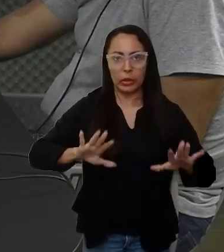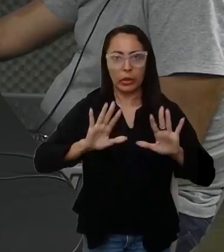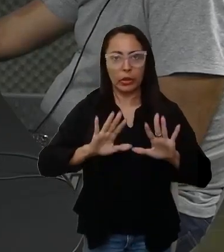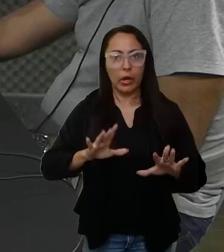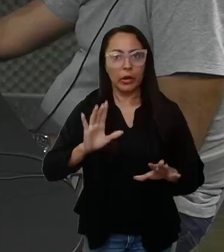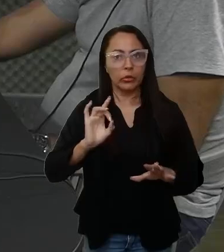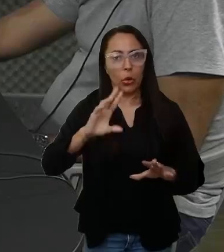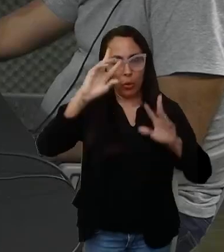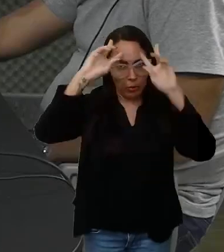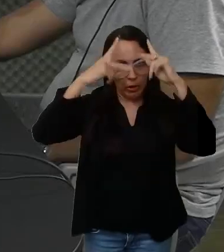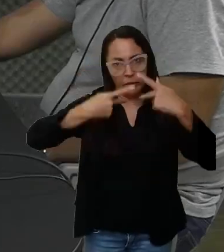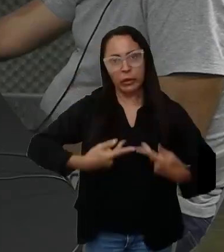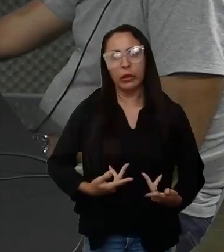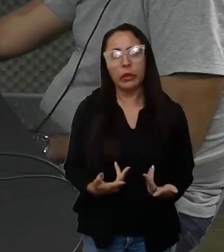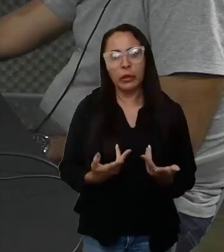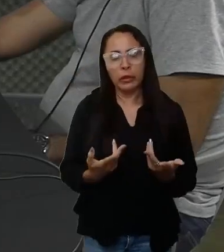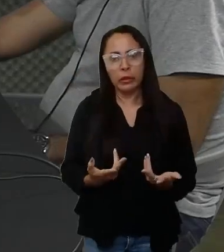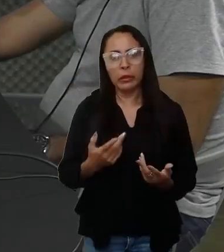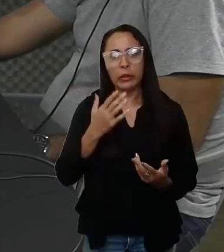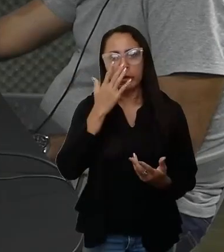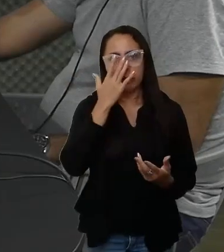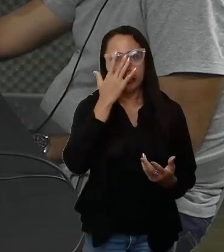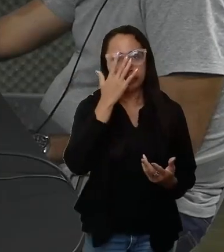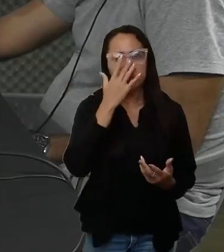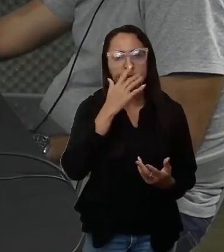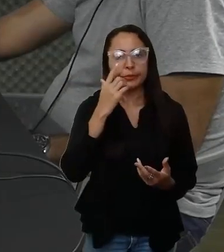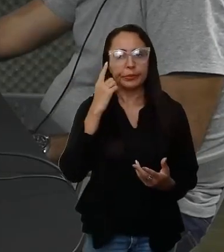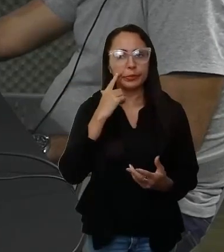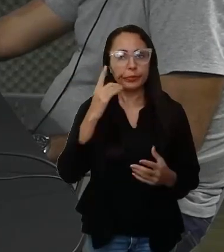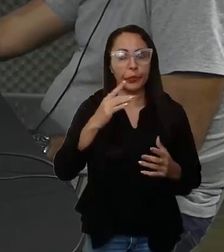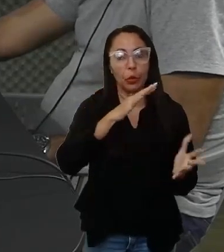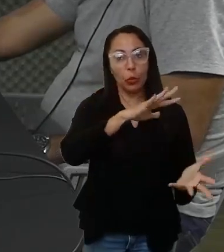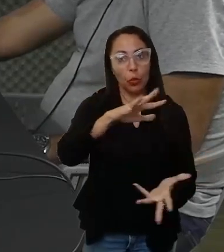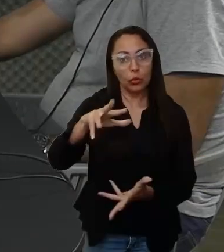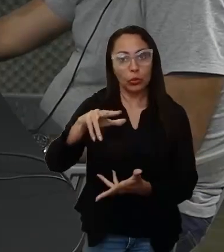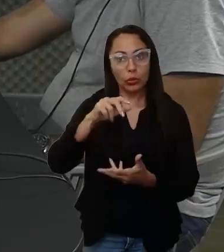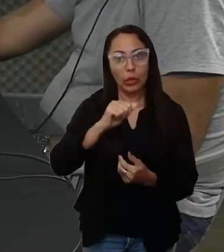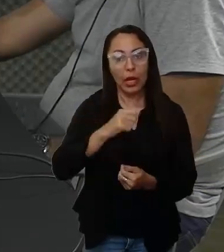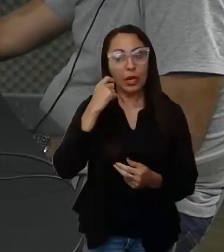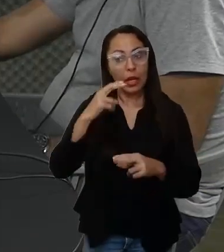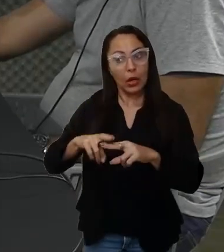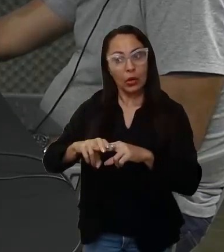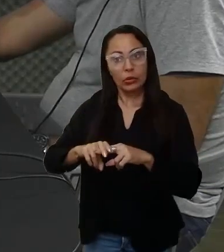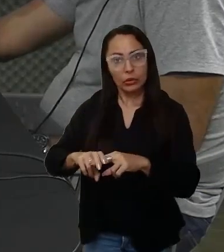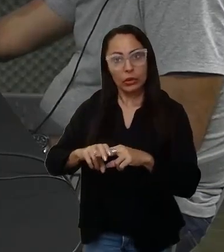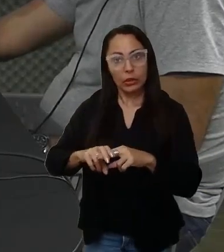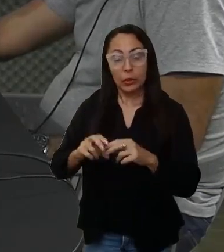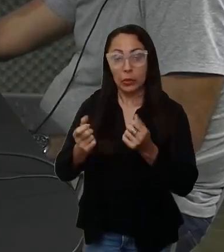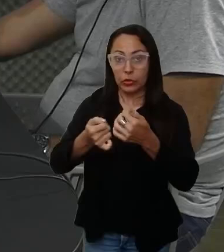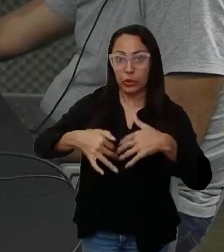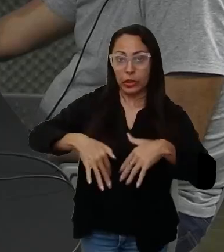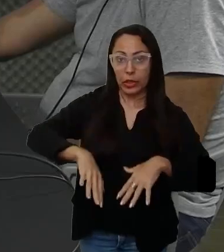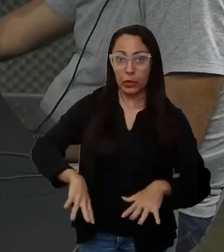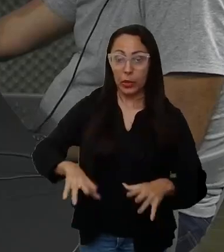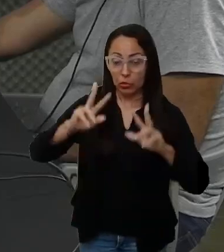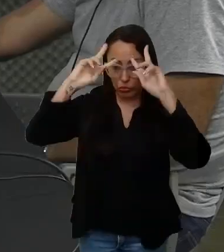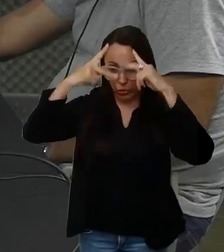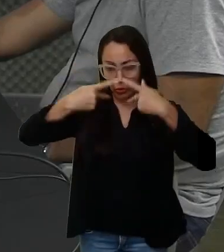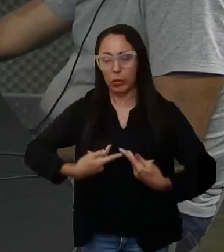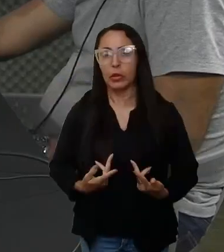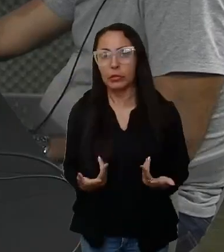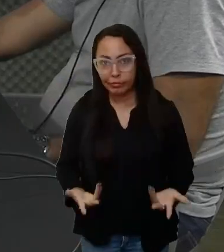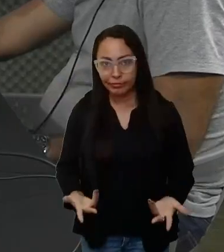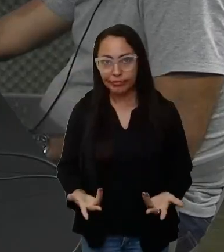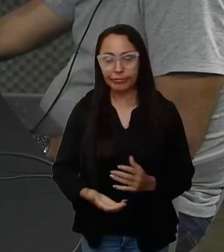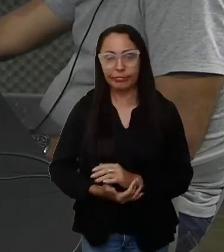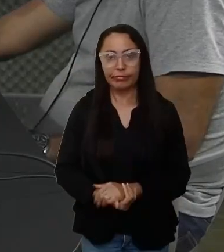humanas. Essa vertente o mundo está aquecendo por causa do ser humano. Ponto. Então o ser humano é o que causa a mudança do